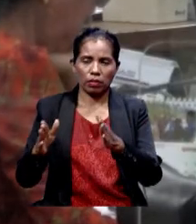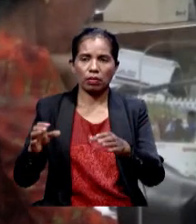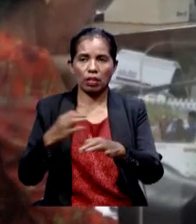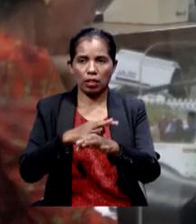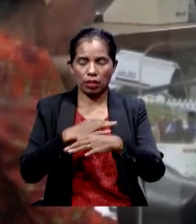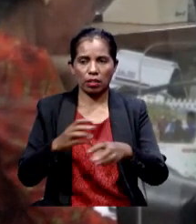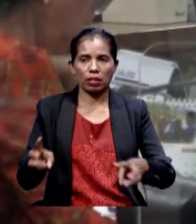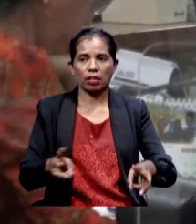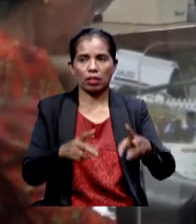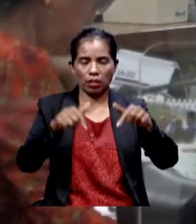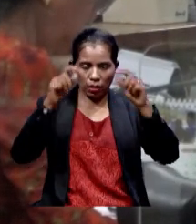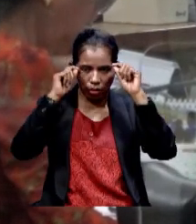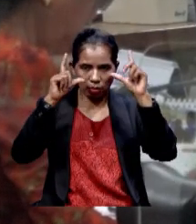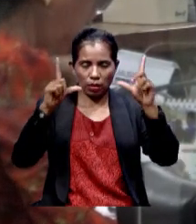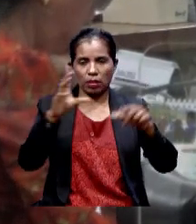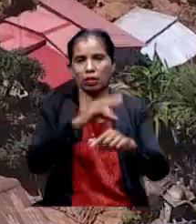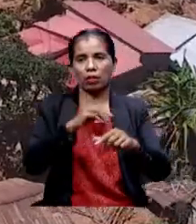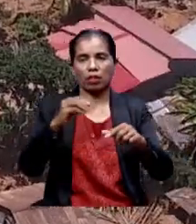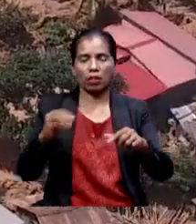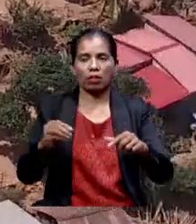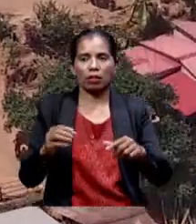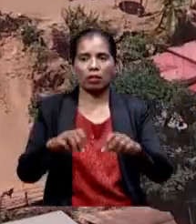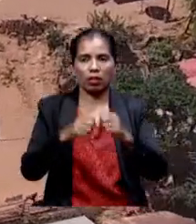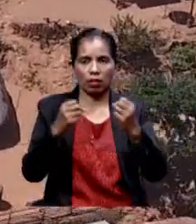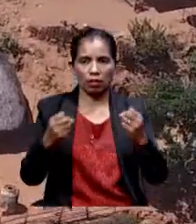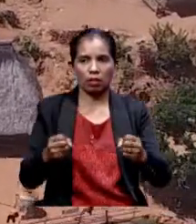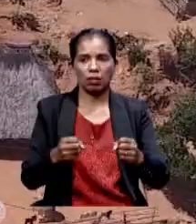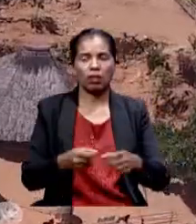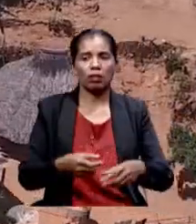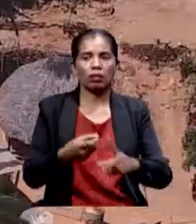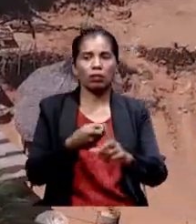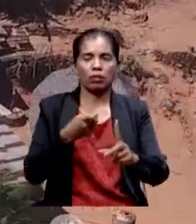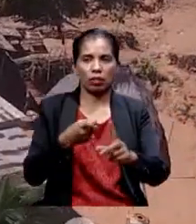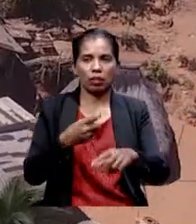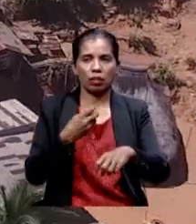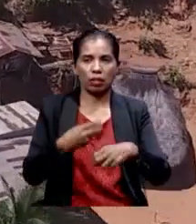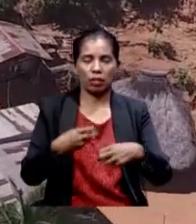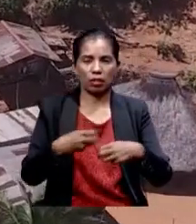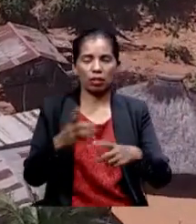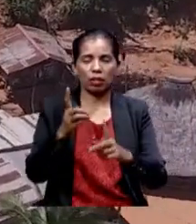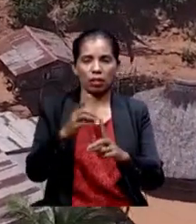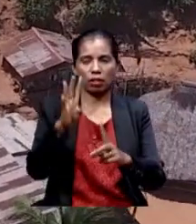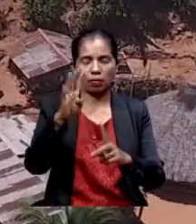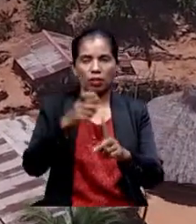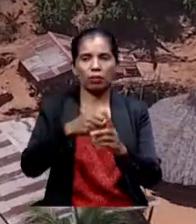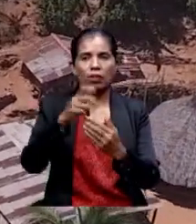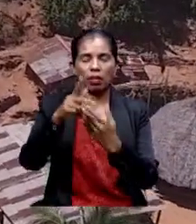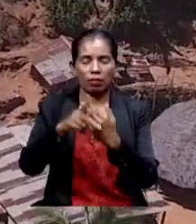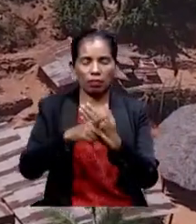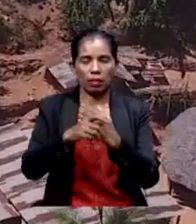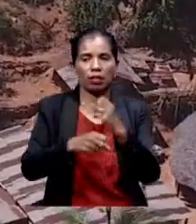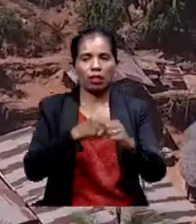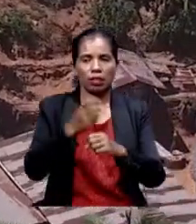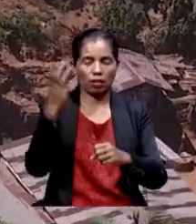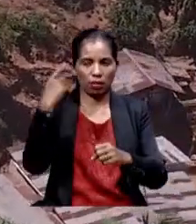estrada sira e Timor-Leste nilaran, nebe ho condição at, impacto husi udan bot, e a loron hat fulan abril tinan koto.